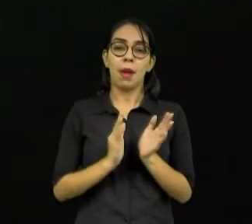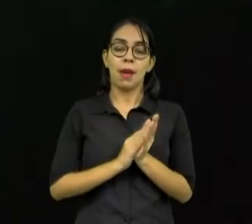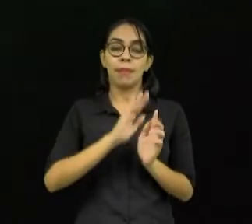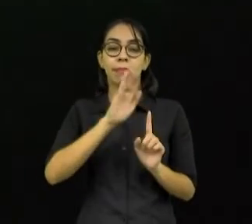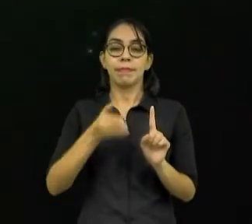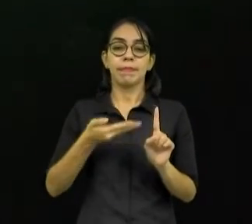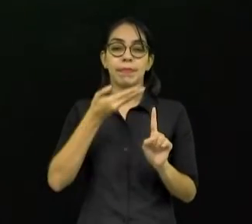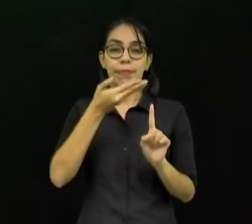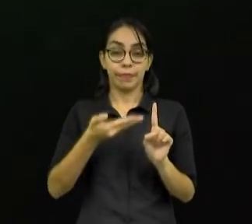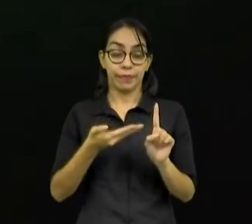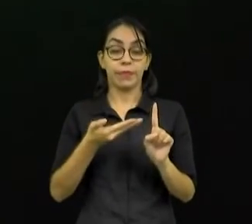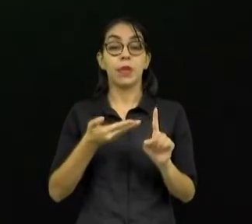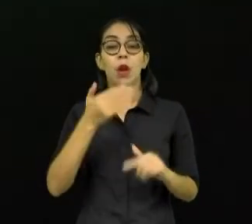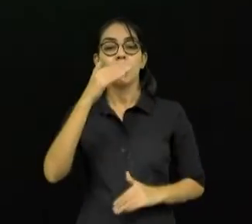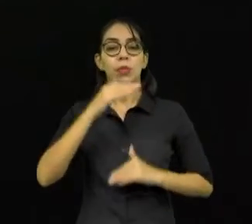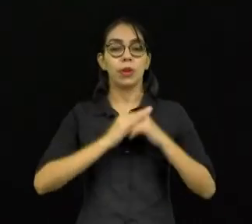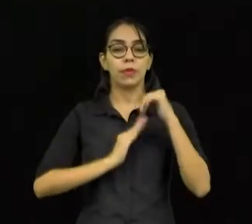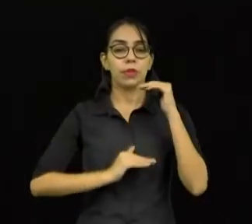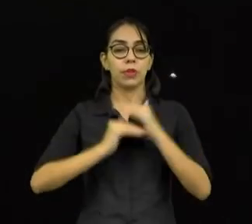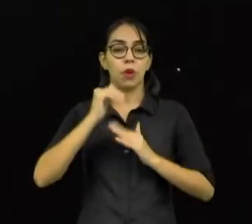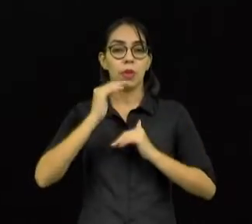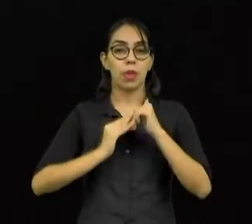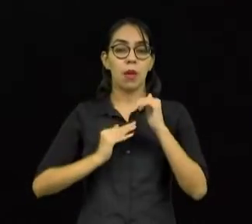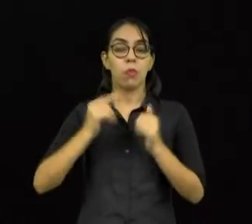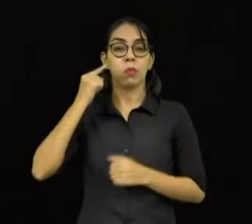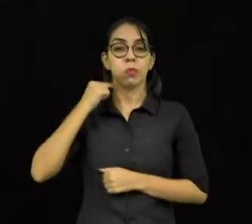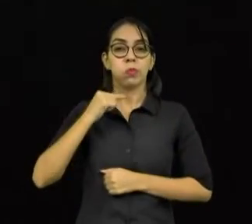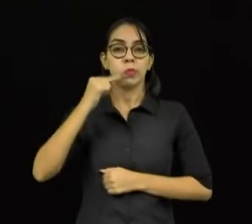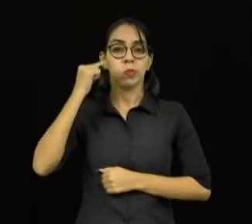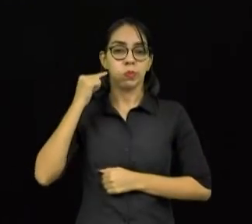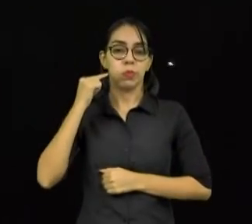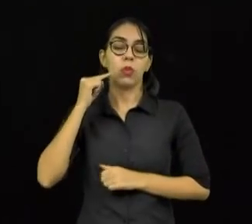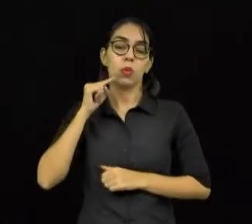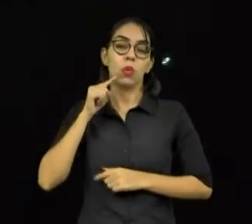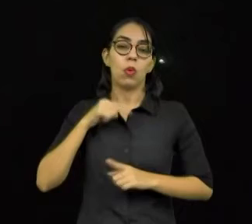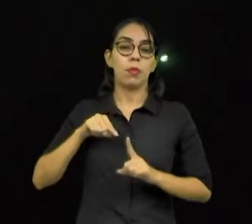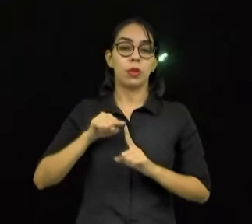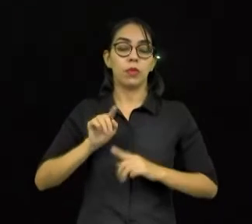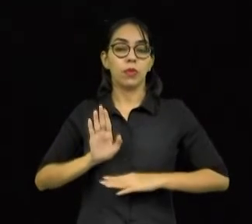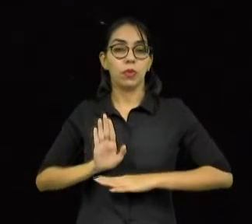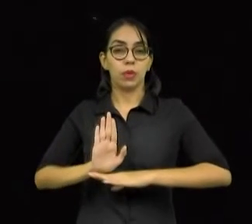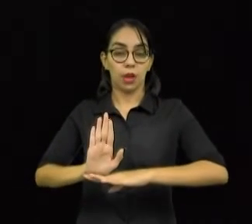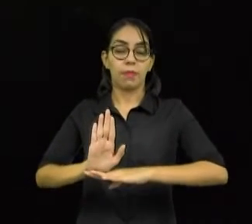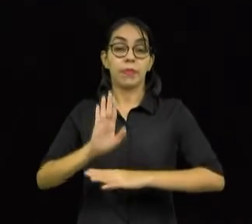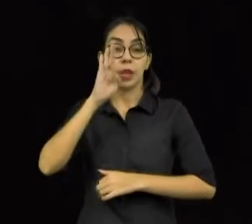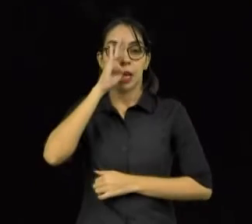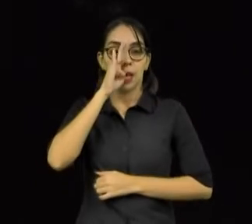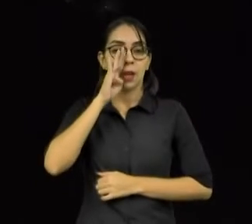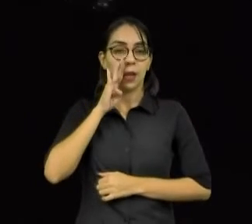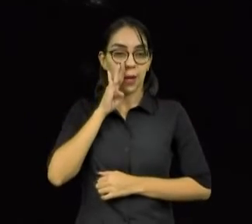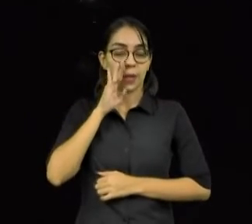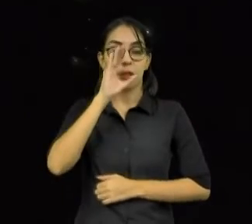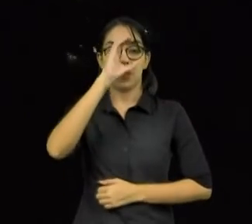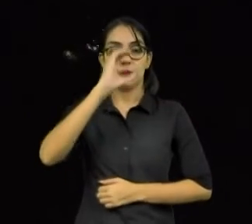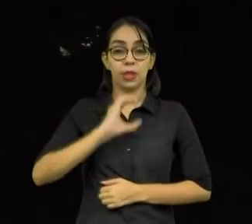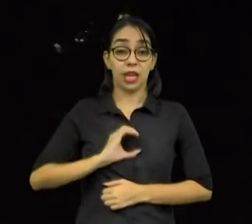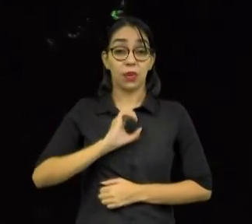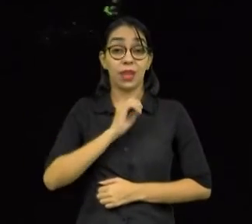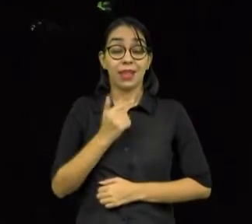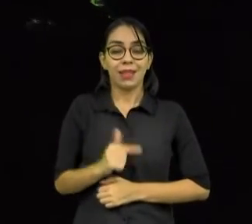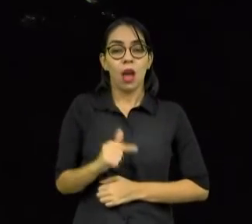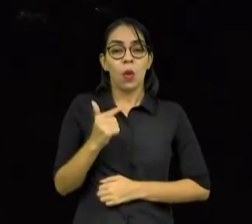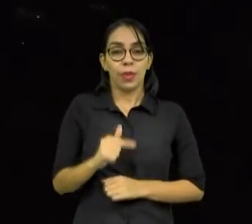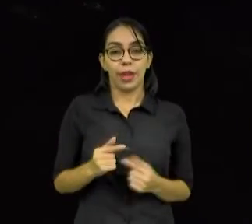direito que se dedicam a prestar assistência jurídica integral e gratuita aos cidadãos que não possuem